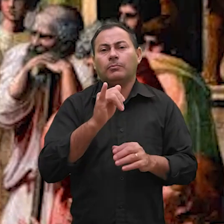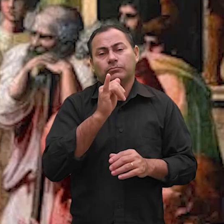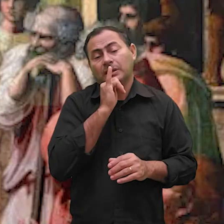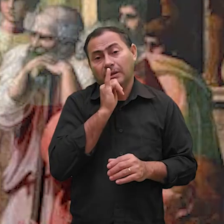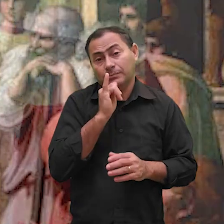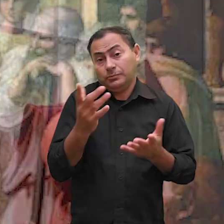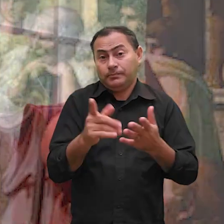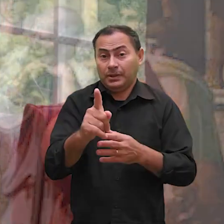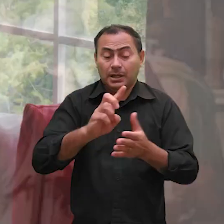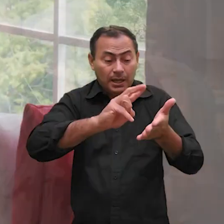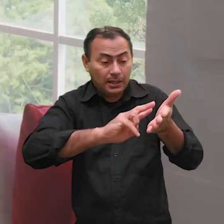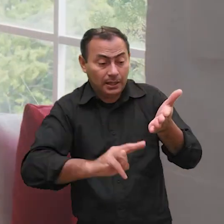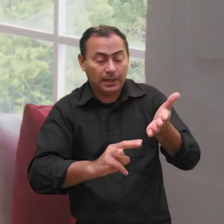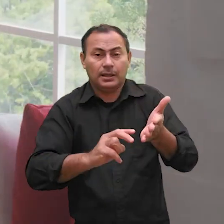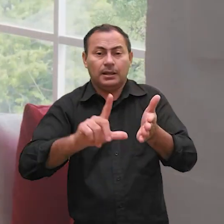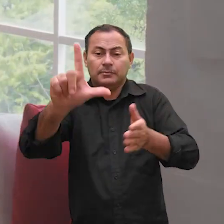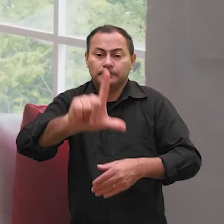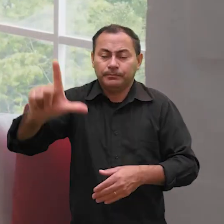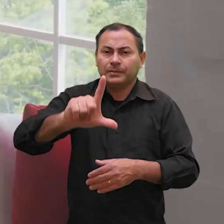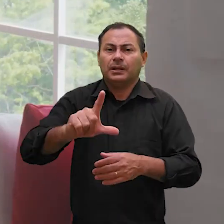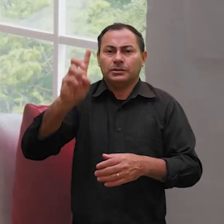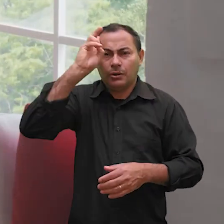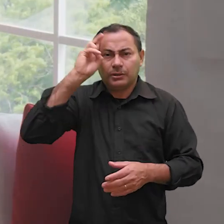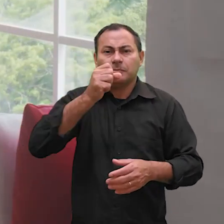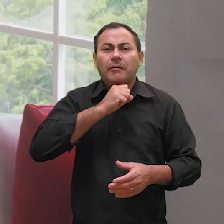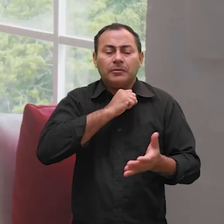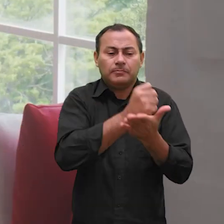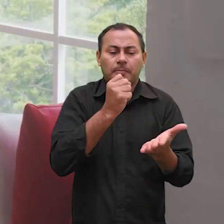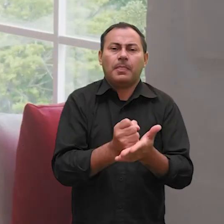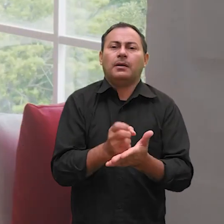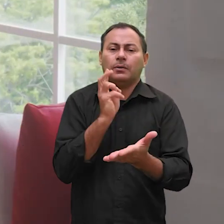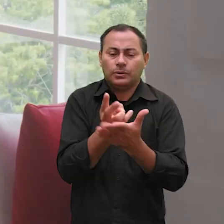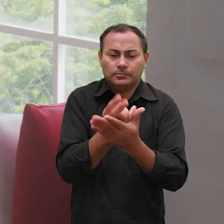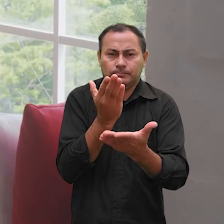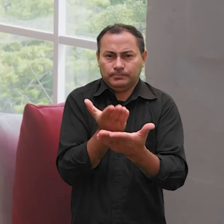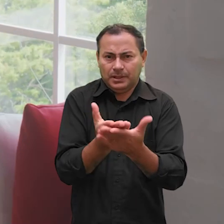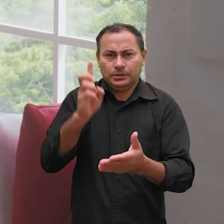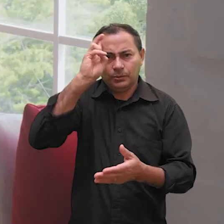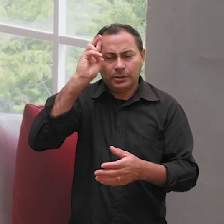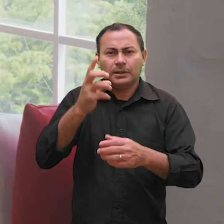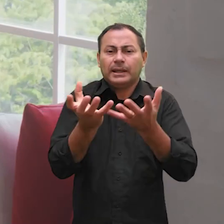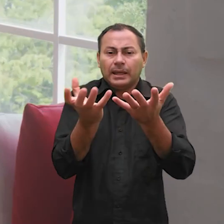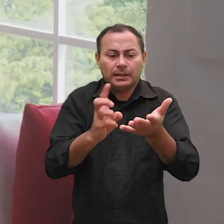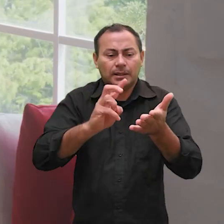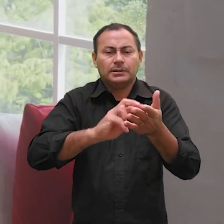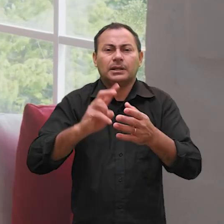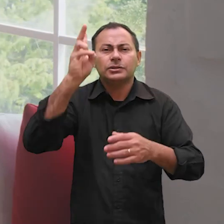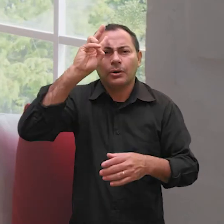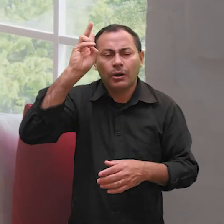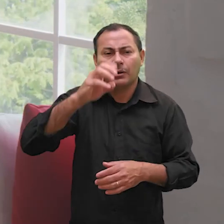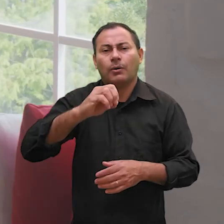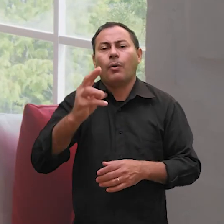ou alegorias. Então, quando você ler a literatura histórica do Velho Testamento, continuando esse estudo histórico, procure por